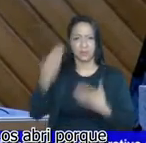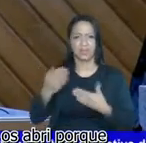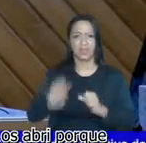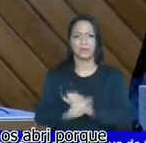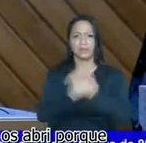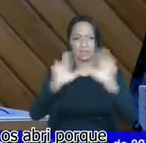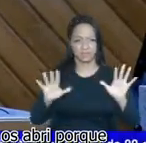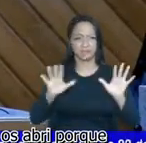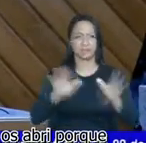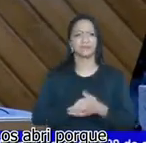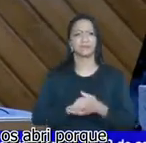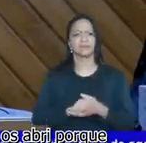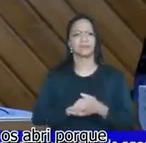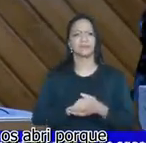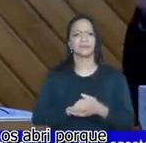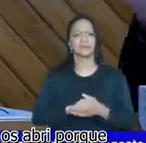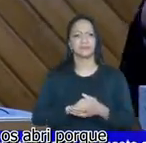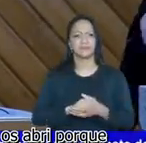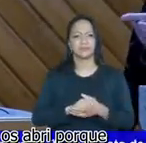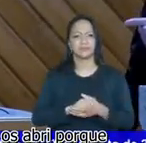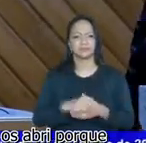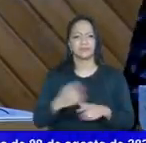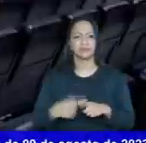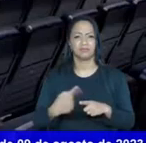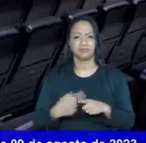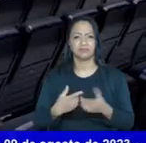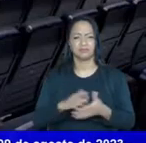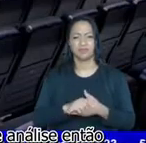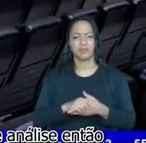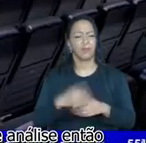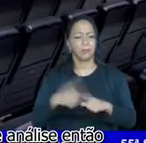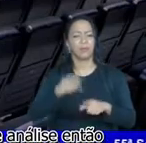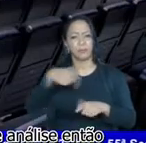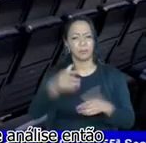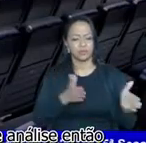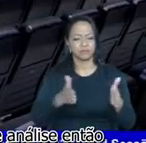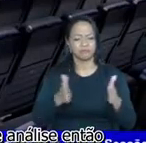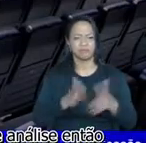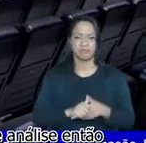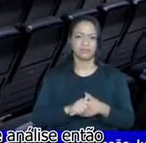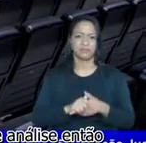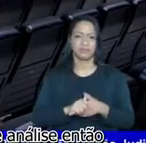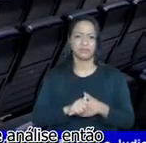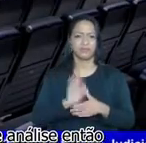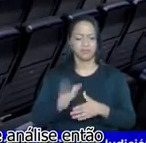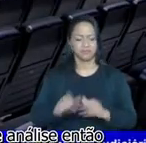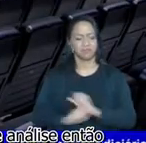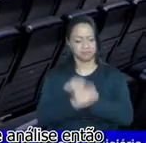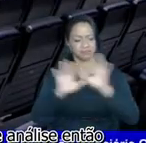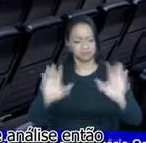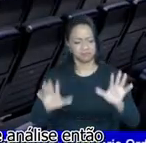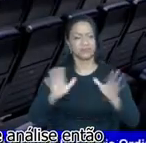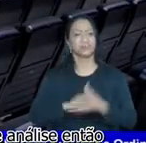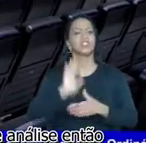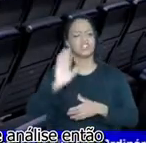doutor esclarecimento. Luciano. Mas, de qualquer forma, eu não os abri porque estaria intempestivo, Imagem mas, ampla do como já esclarecido, já